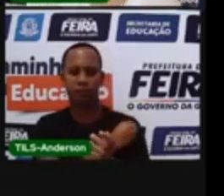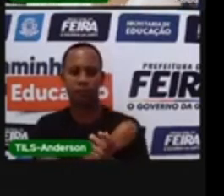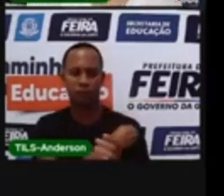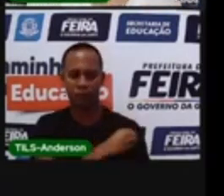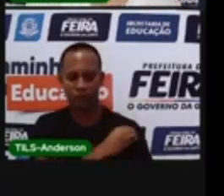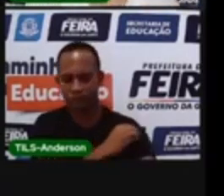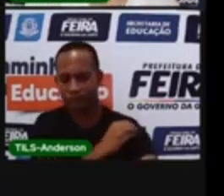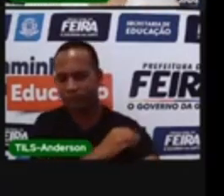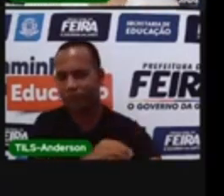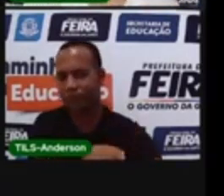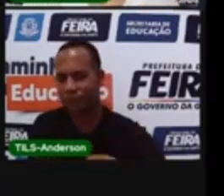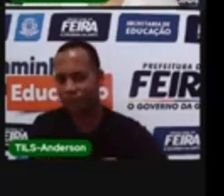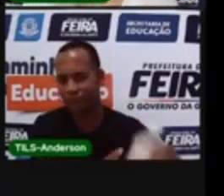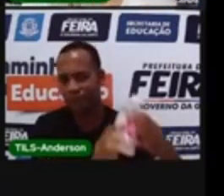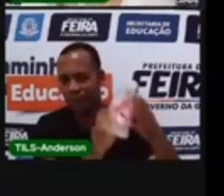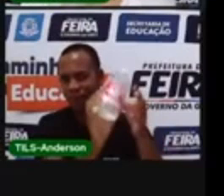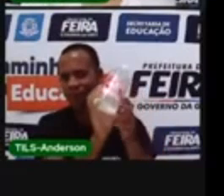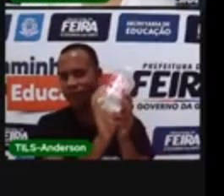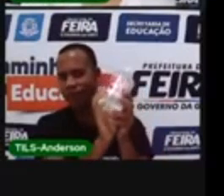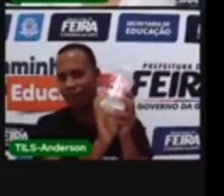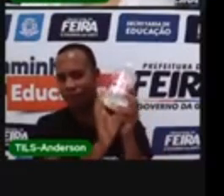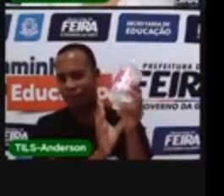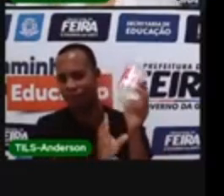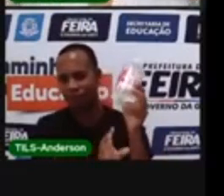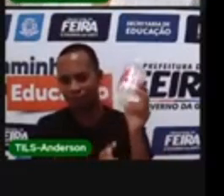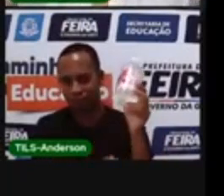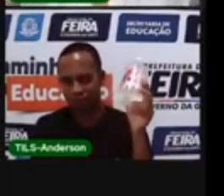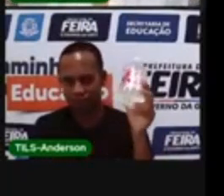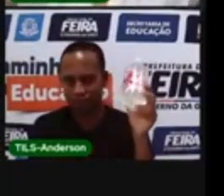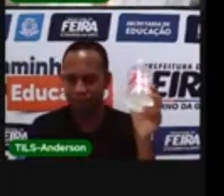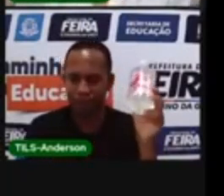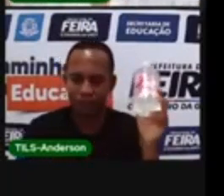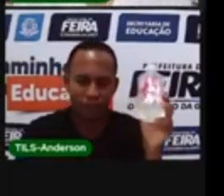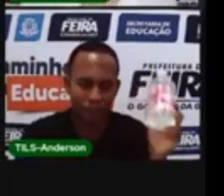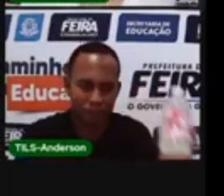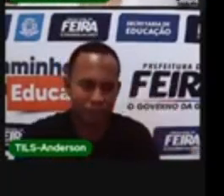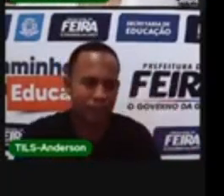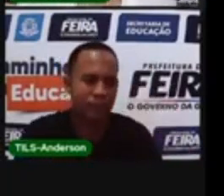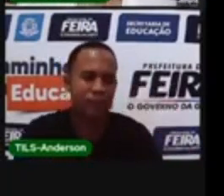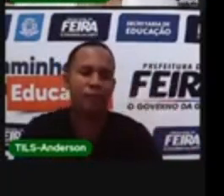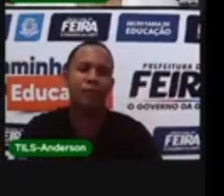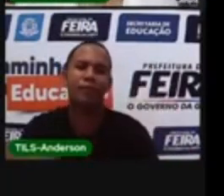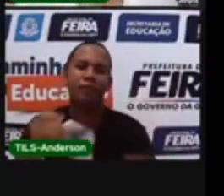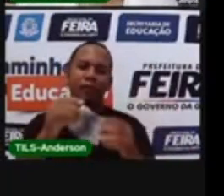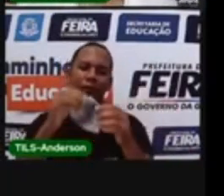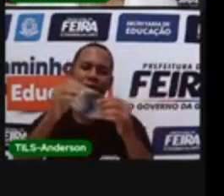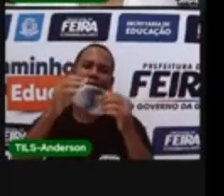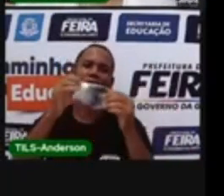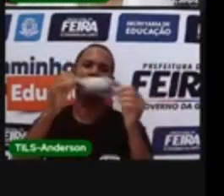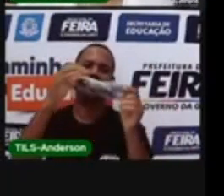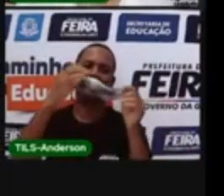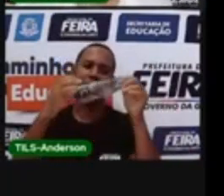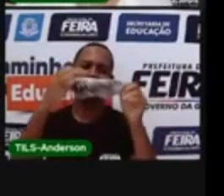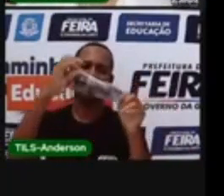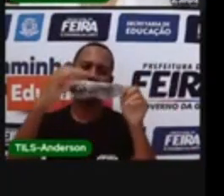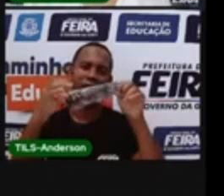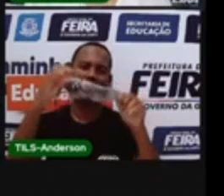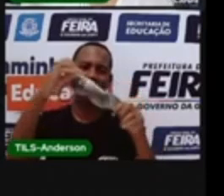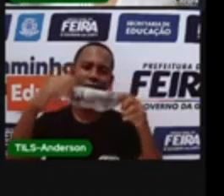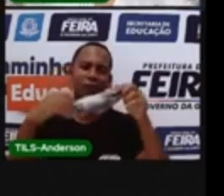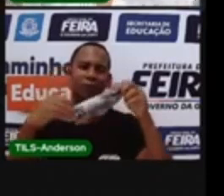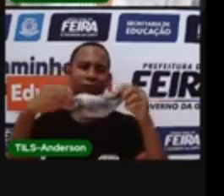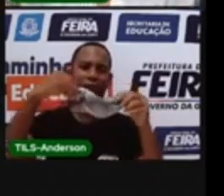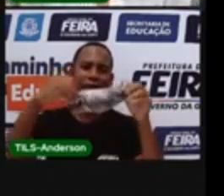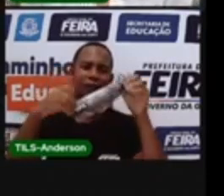Cadê o álcool, Anderson? Álcool em gel, olha aí, ó, álcool em gel, tá? E o quê? Usem